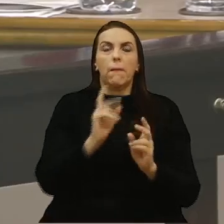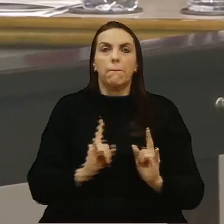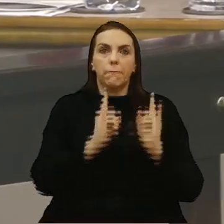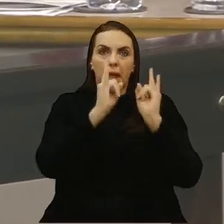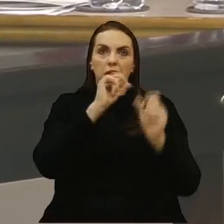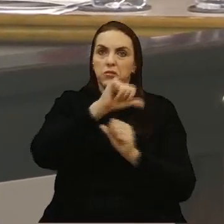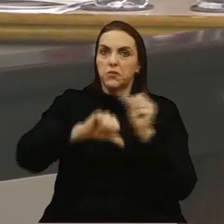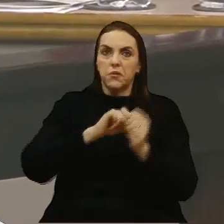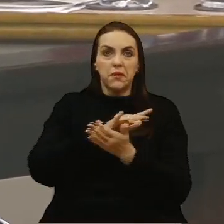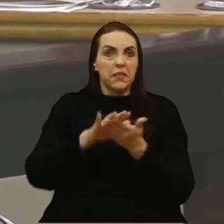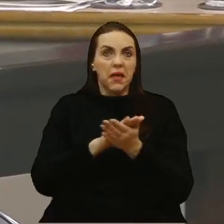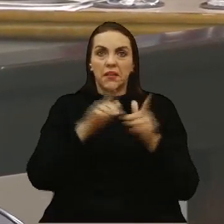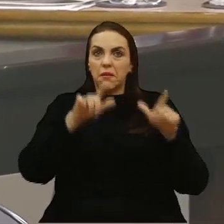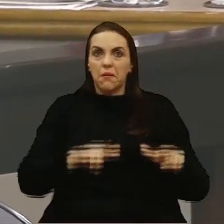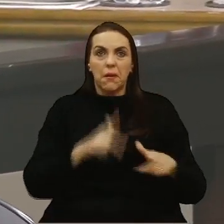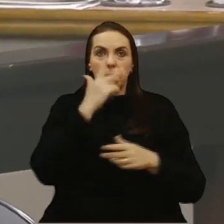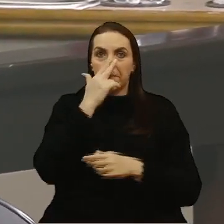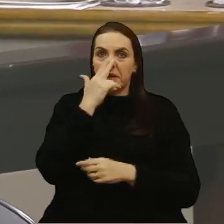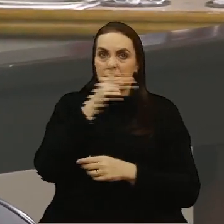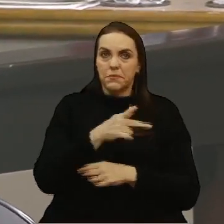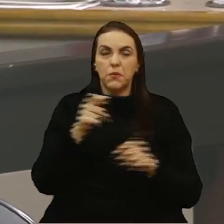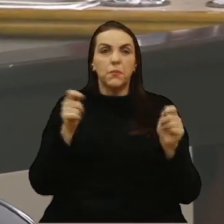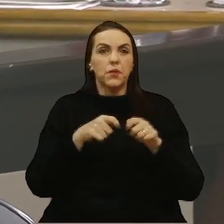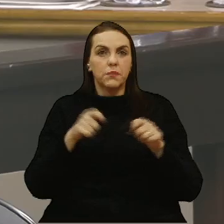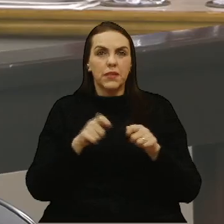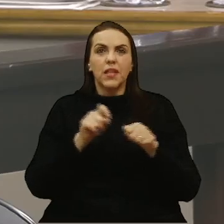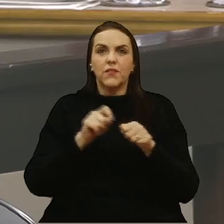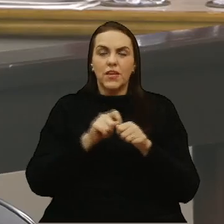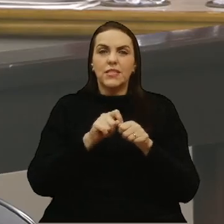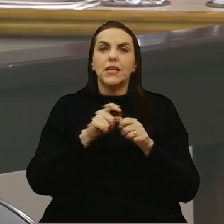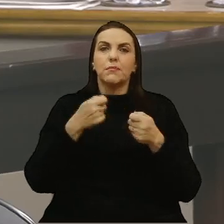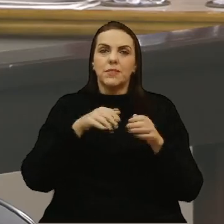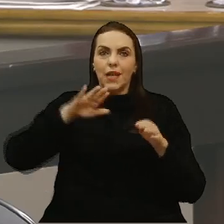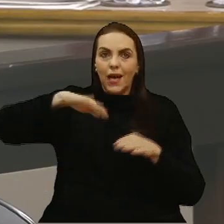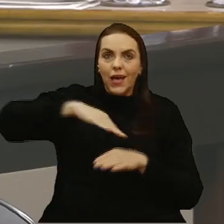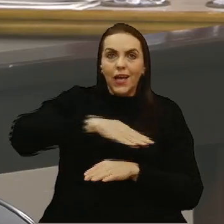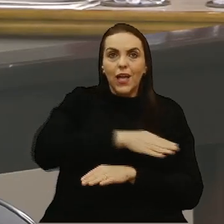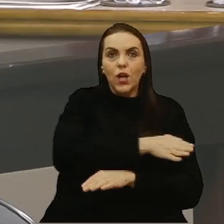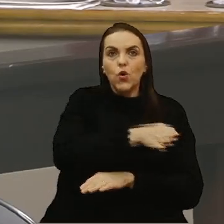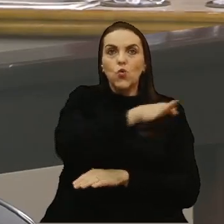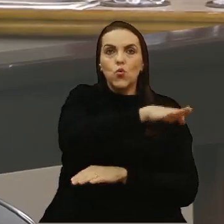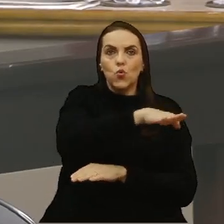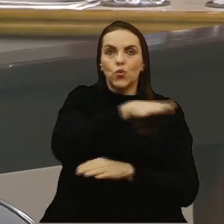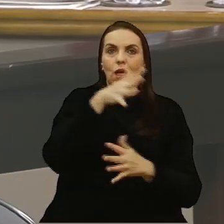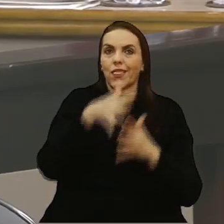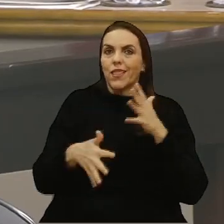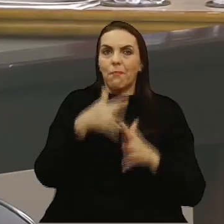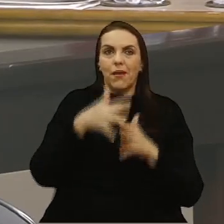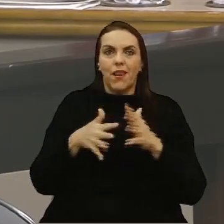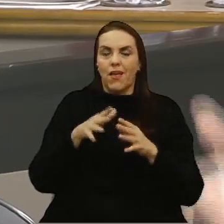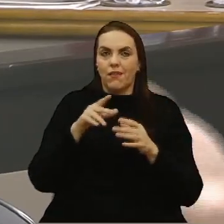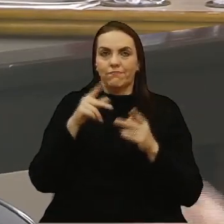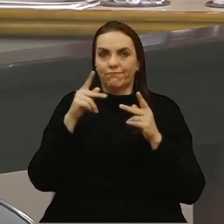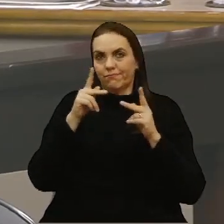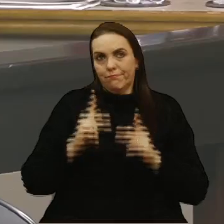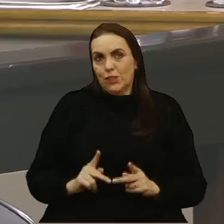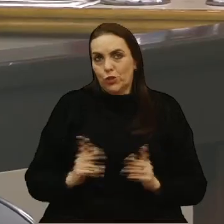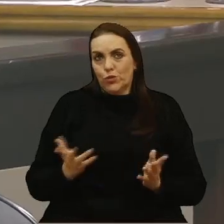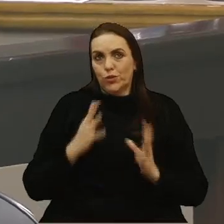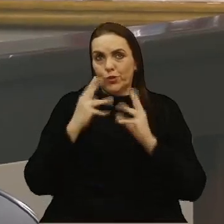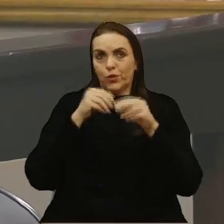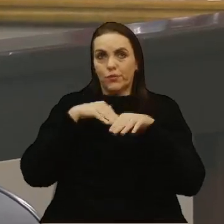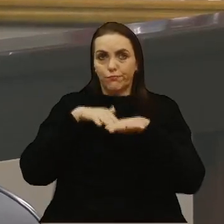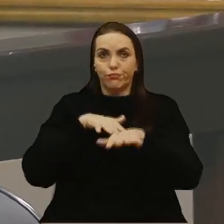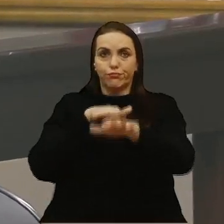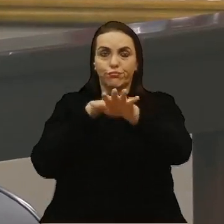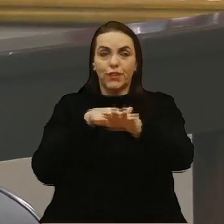continua no mesmo lugar. O que eles poderiam fazer, na minha visão, é um recuo. Tem que tentar não atrapalhar a vida do cidadão. E a mesma coisa ocorre ali na